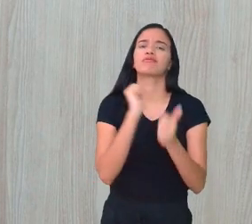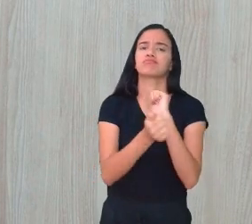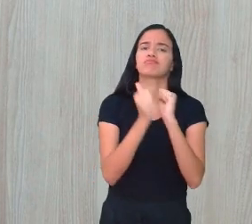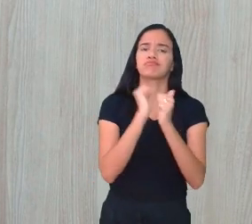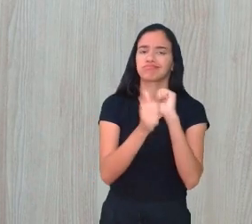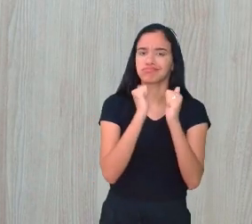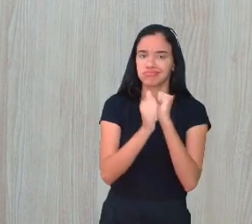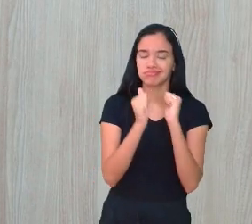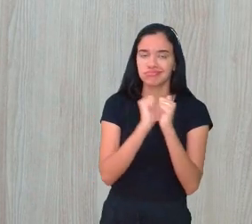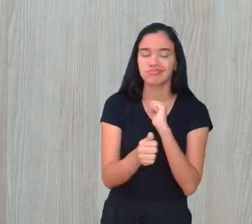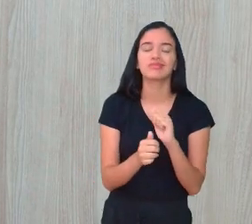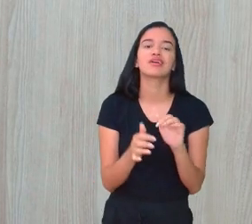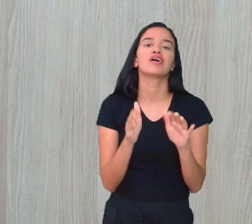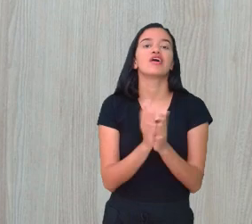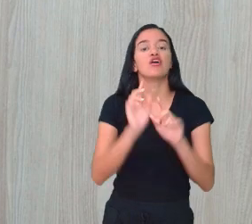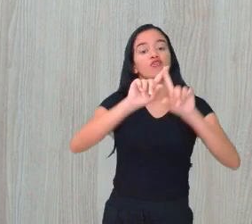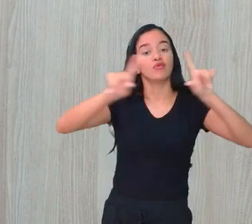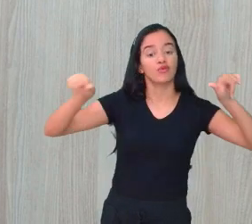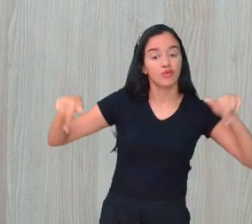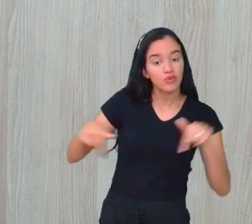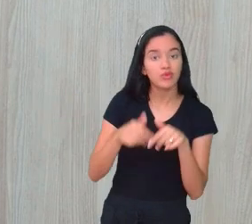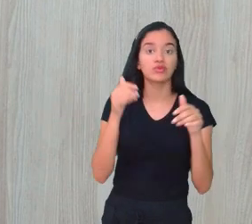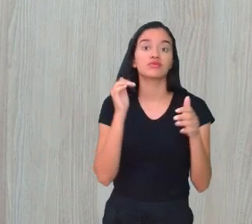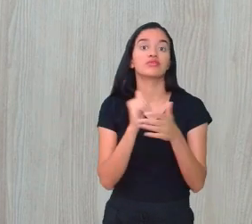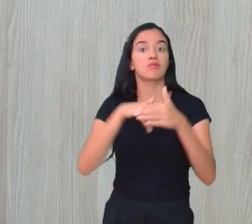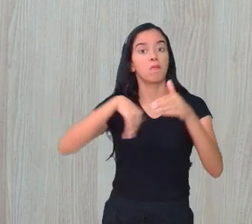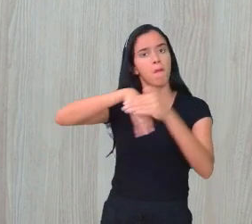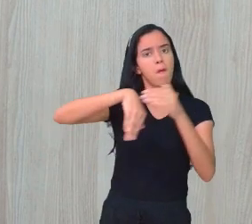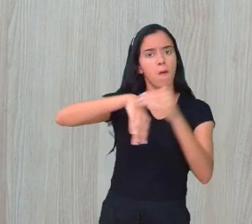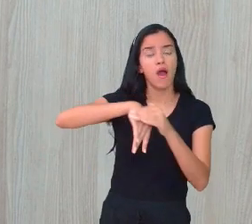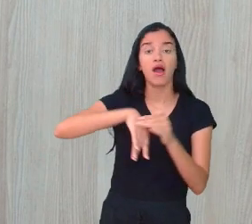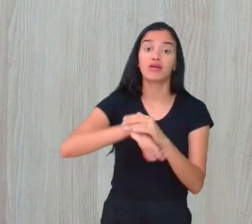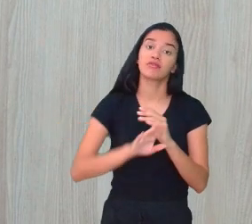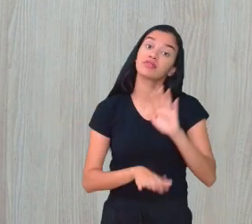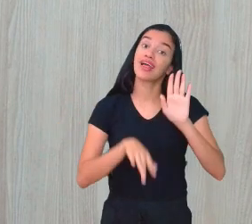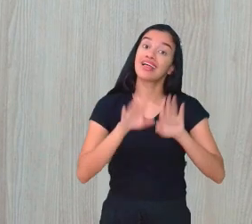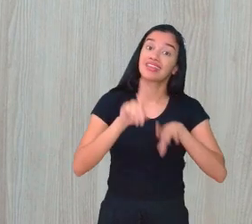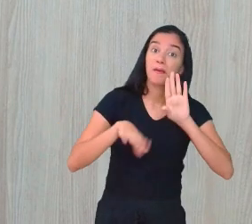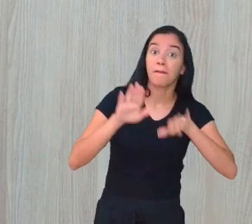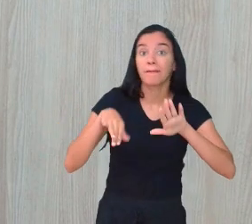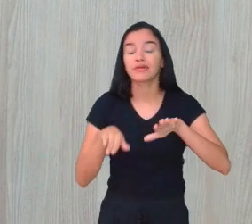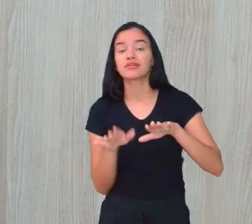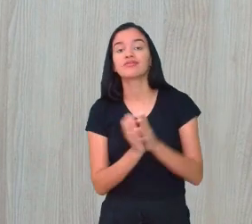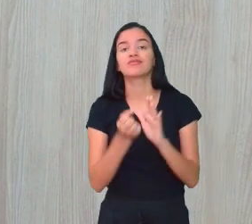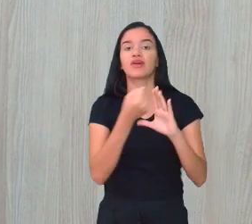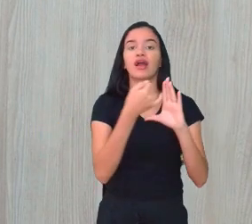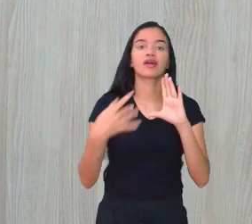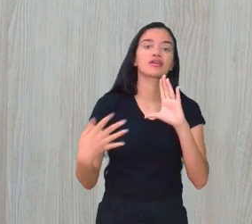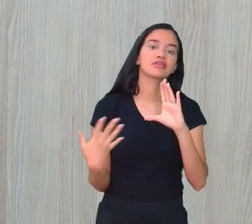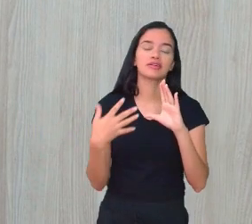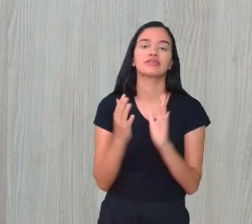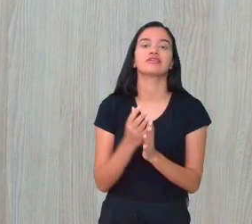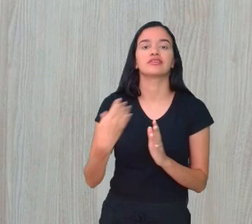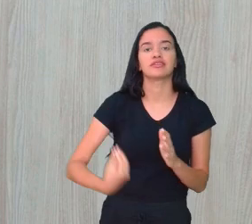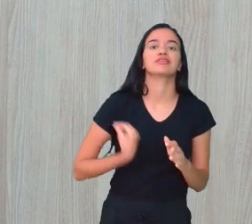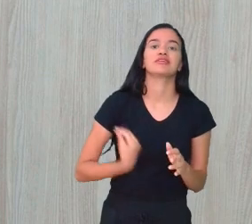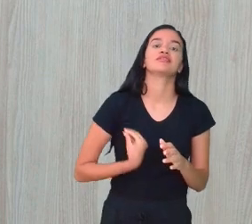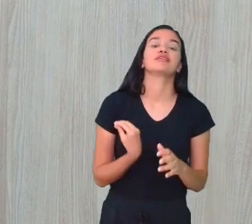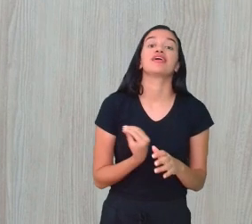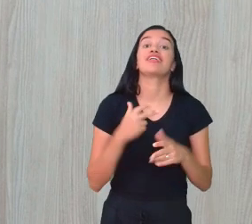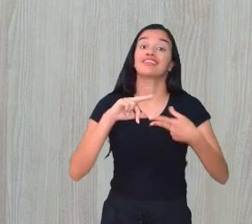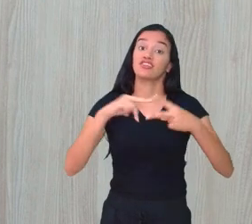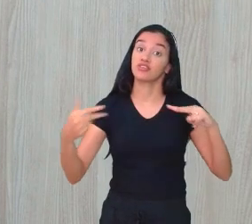futebol americano, futebol de campo. Então, varia muito. Então, essa característica realmente, ela é bem presente, essa